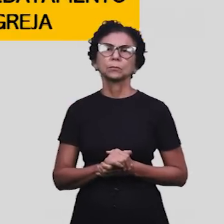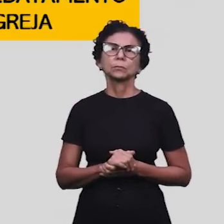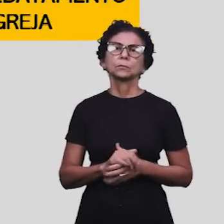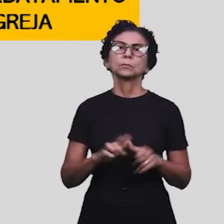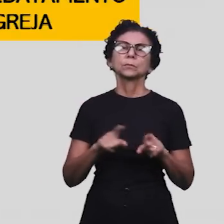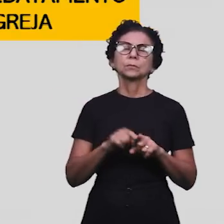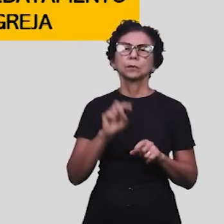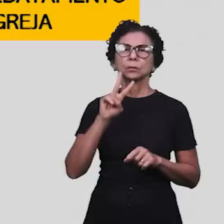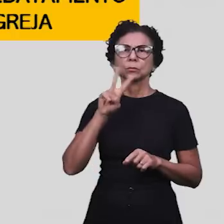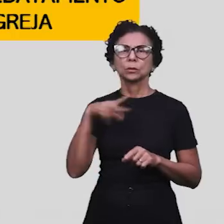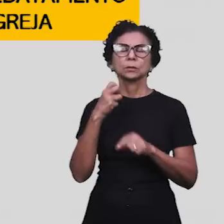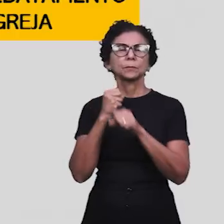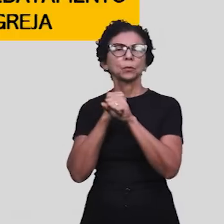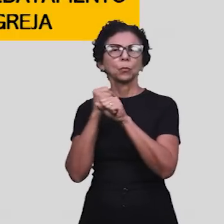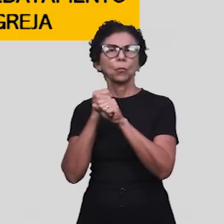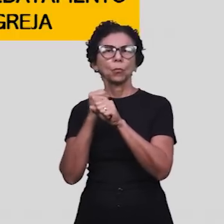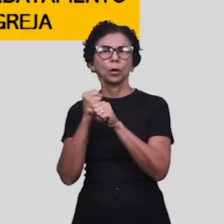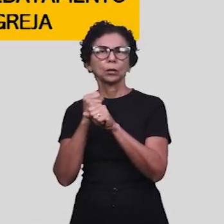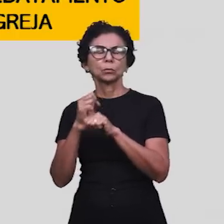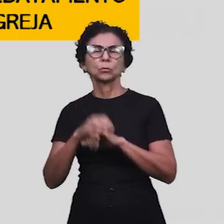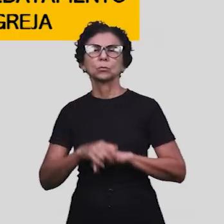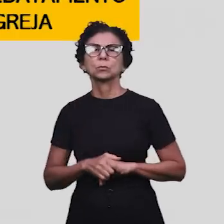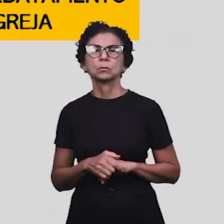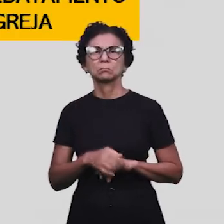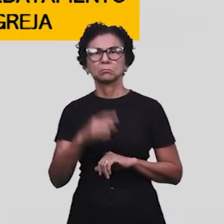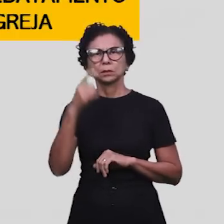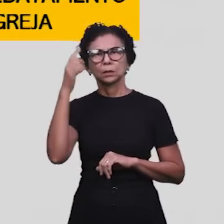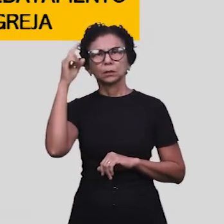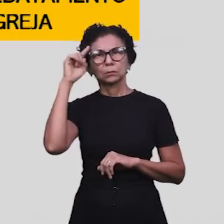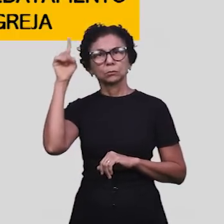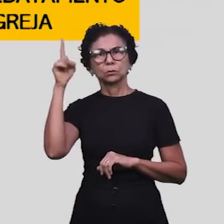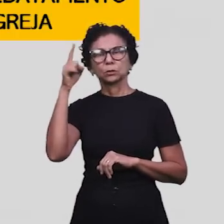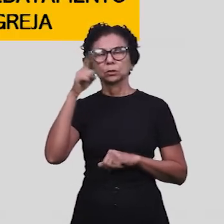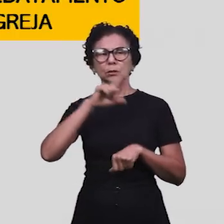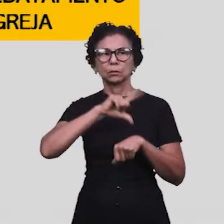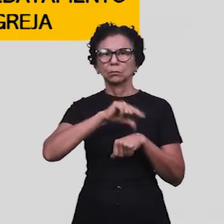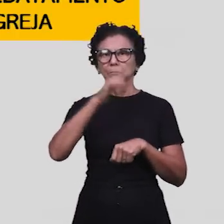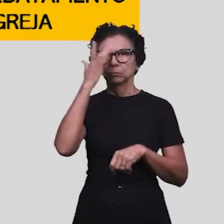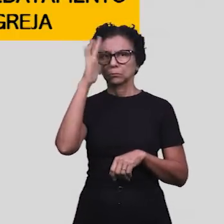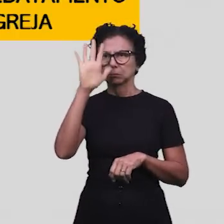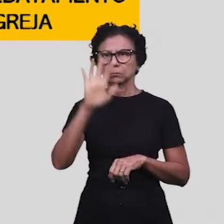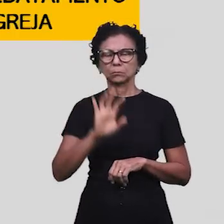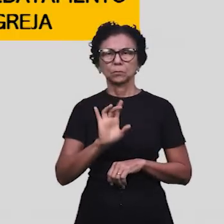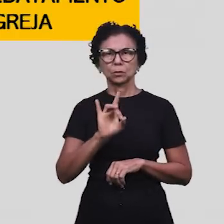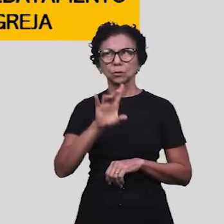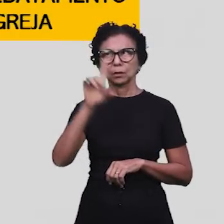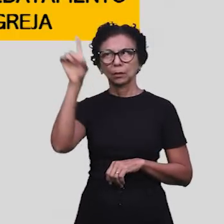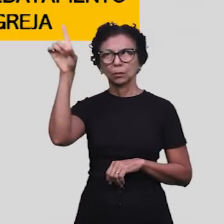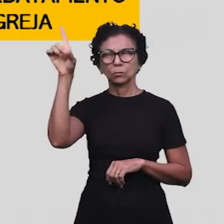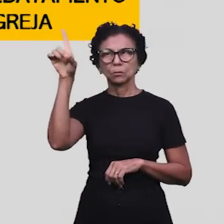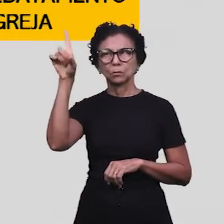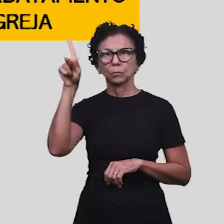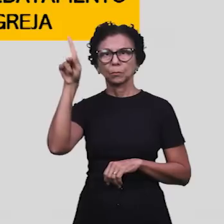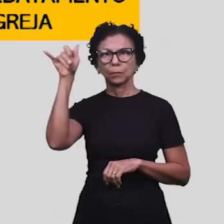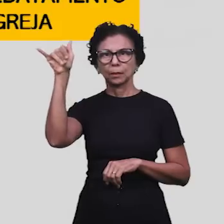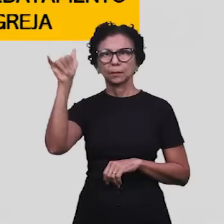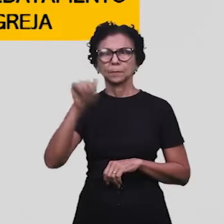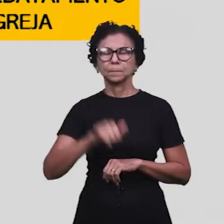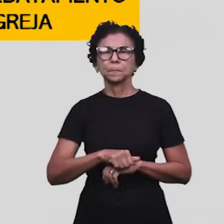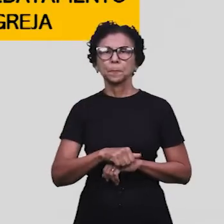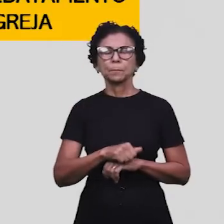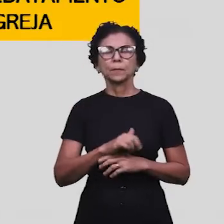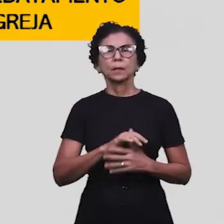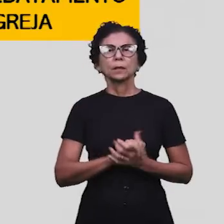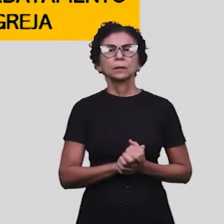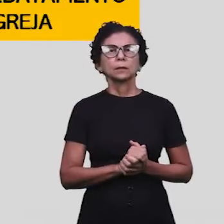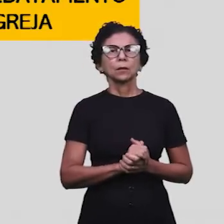também 2000 anos em números arredondados, do dia e hora ninguém sabe, só o Pai que está nos céus. De Adão a Abraão estão